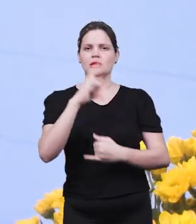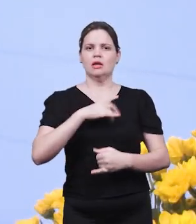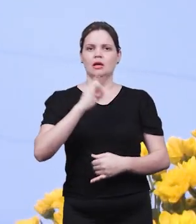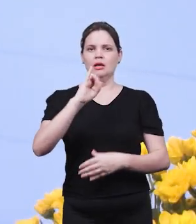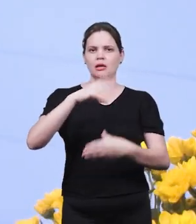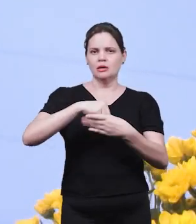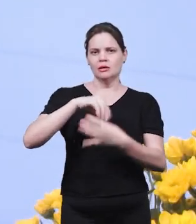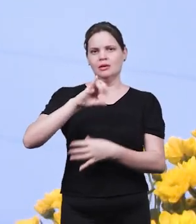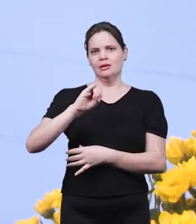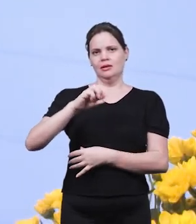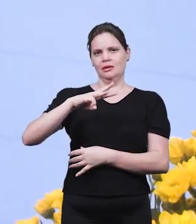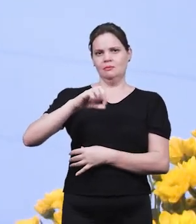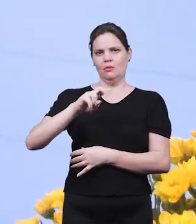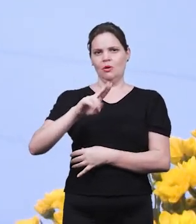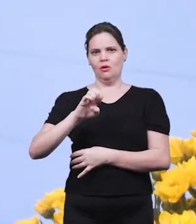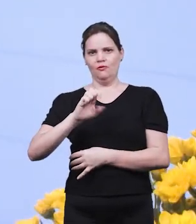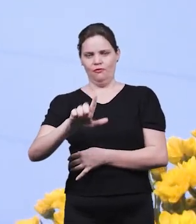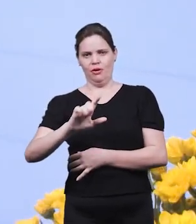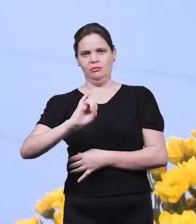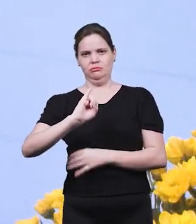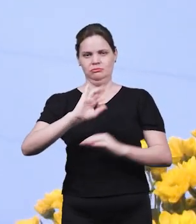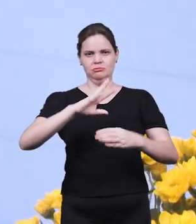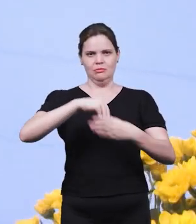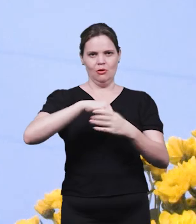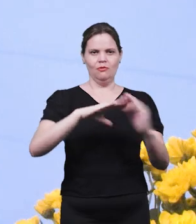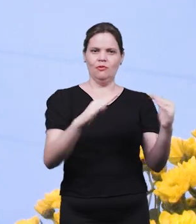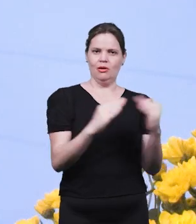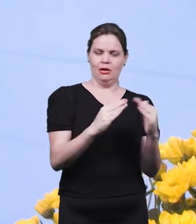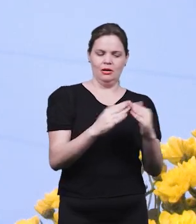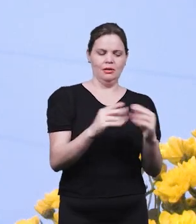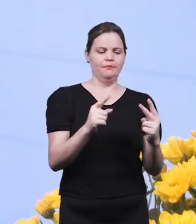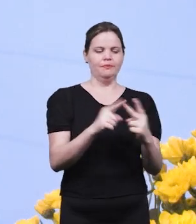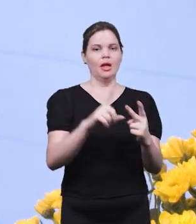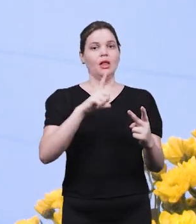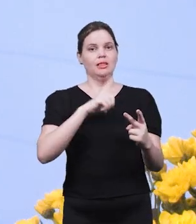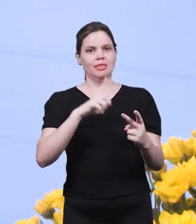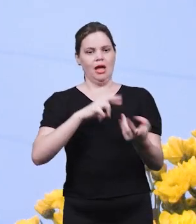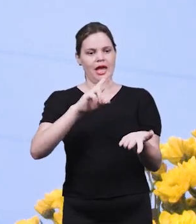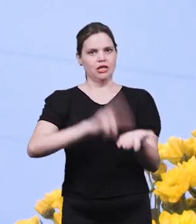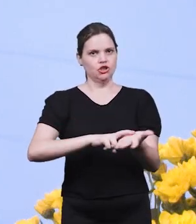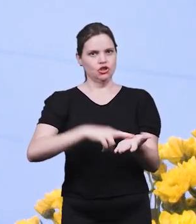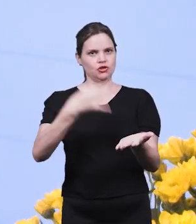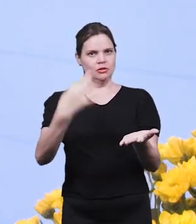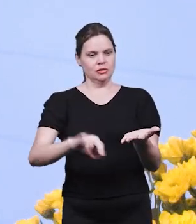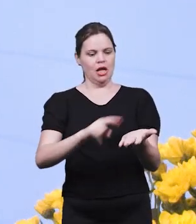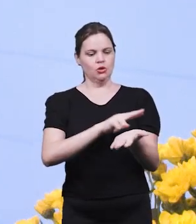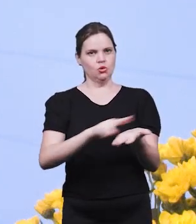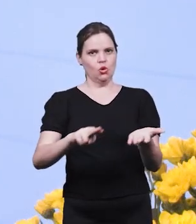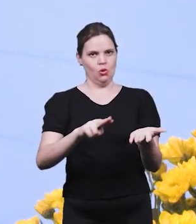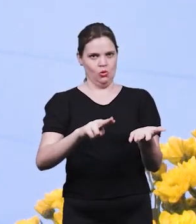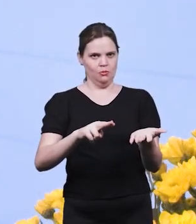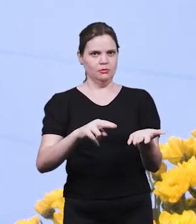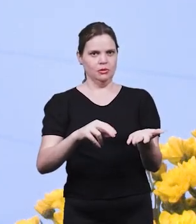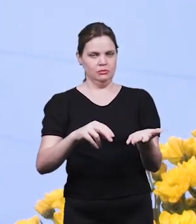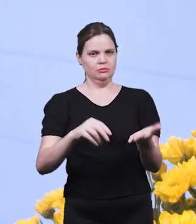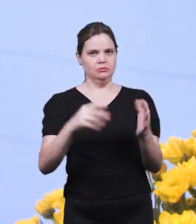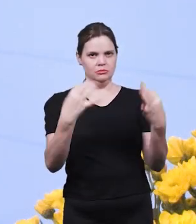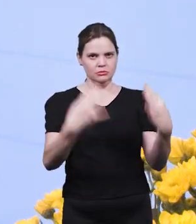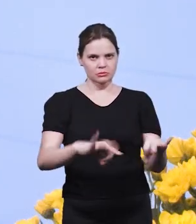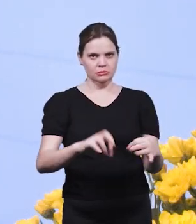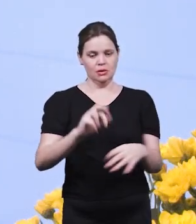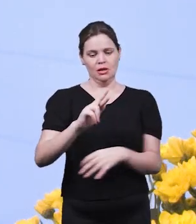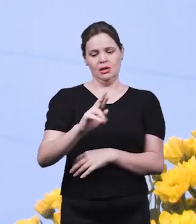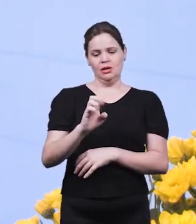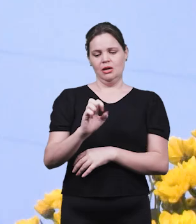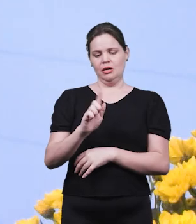imóvel, uma escritura registrada no Registro Geral de Imóveis. Então, buscar a